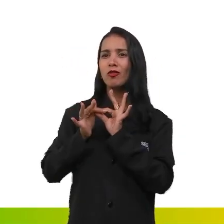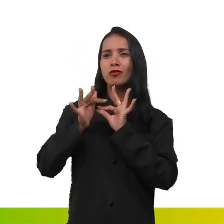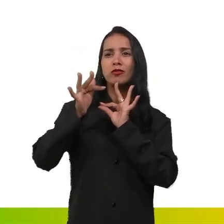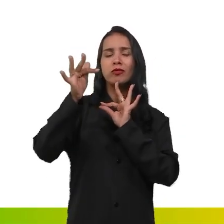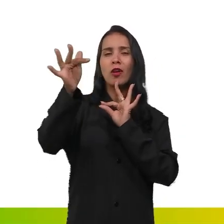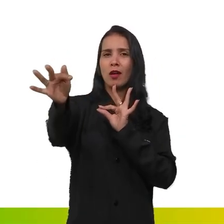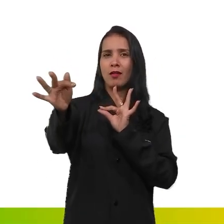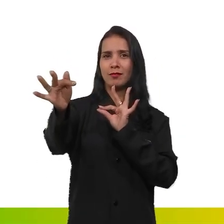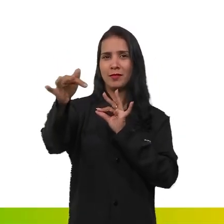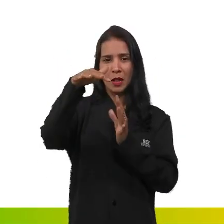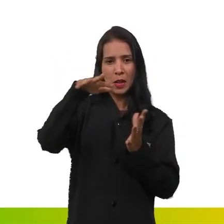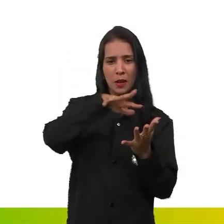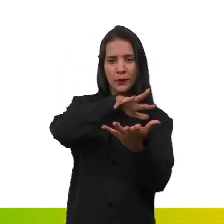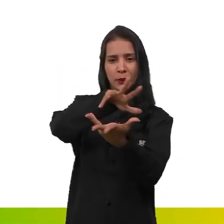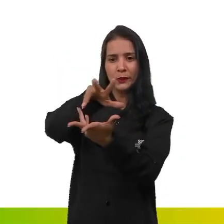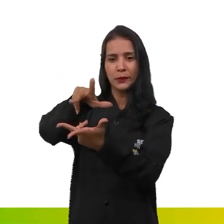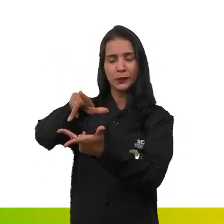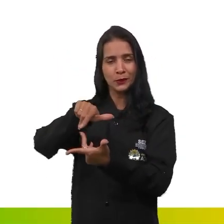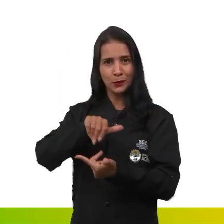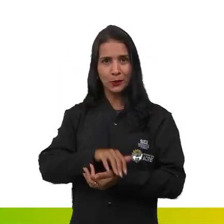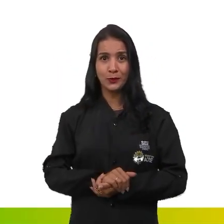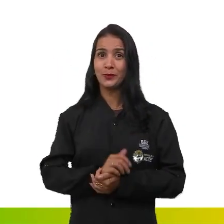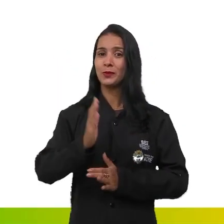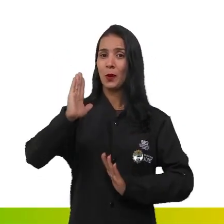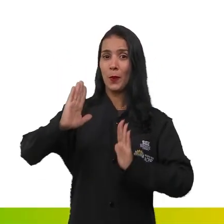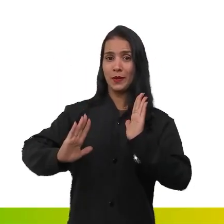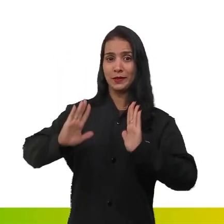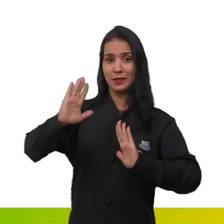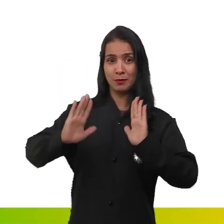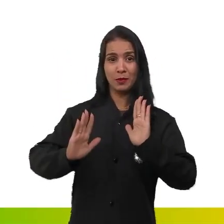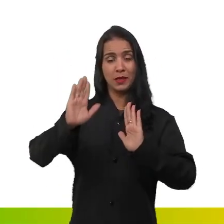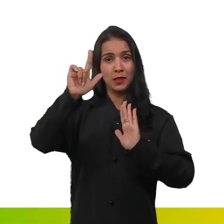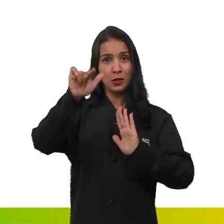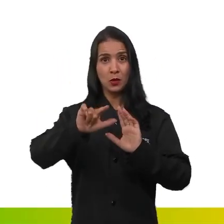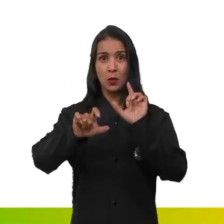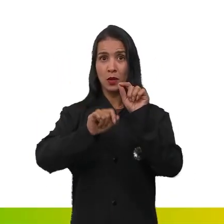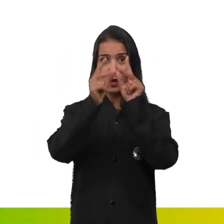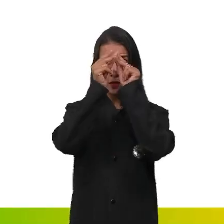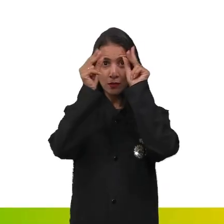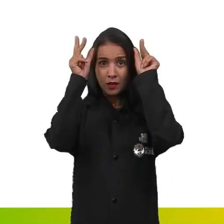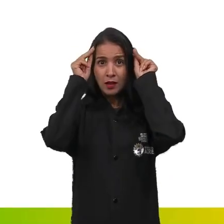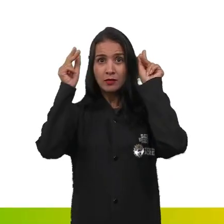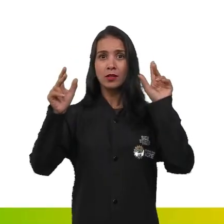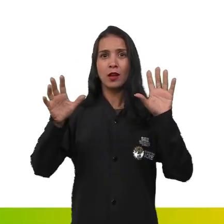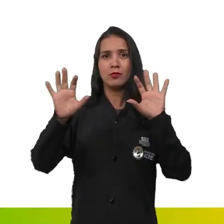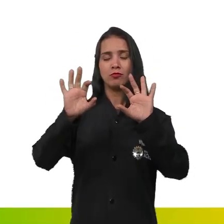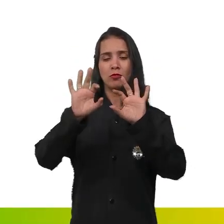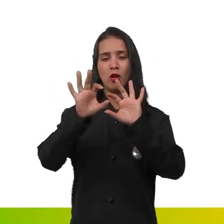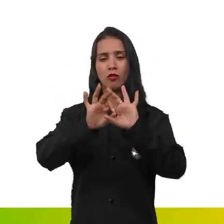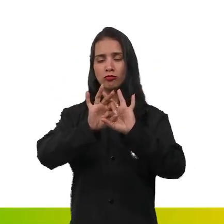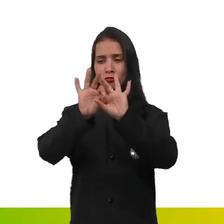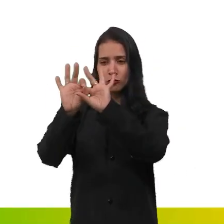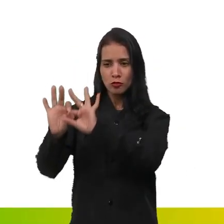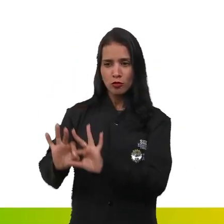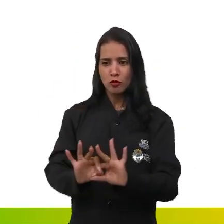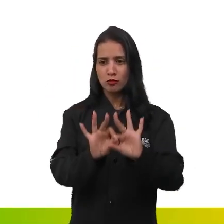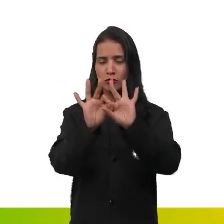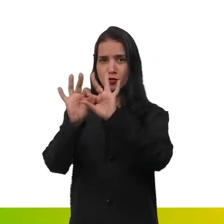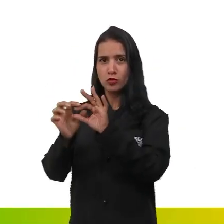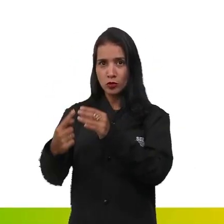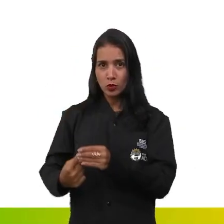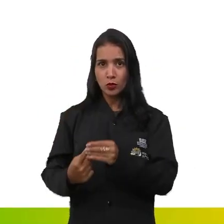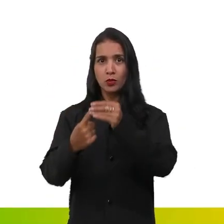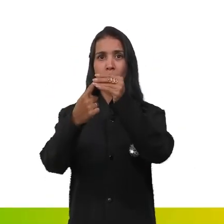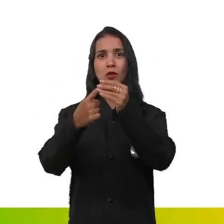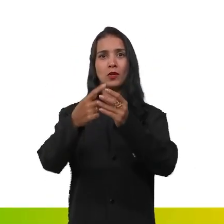conhecida. Tá? Esse período, onde a Grécia é unida em torno de um único governante, é chamado